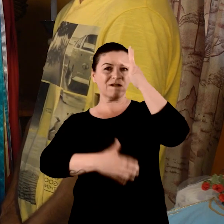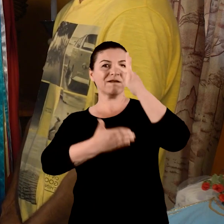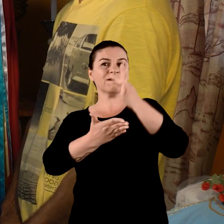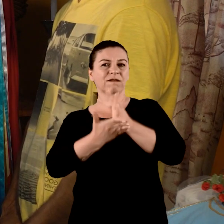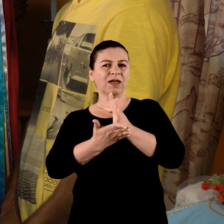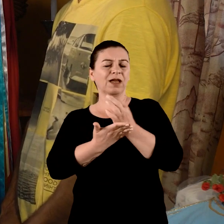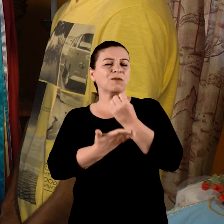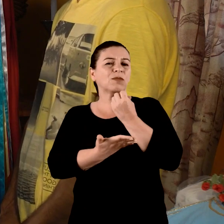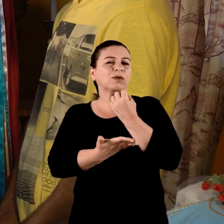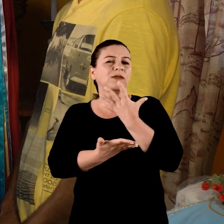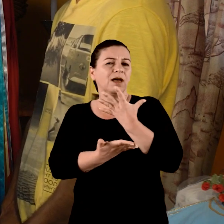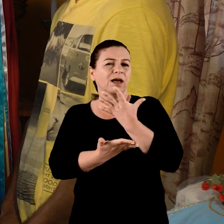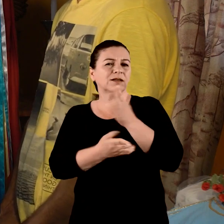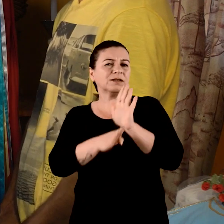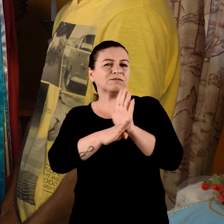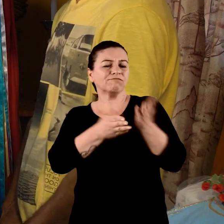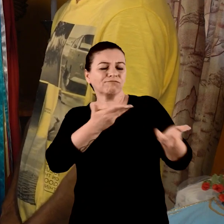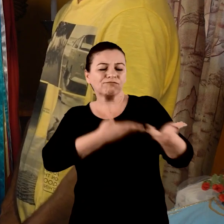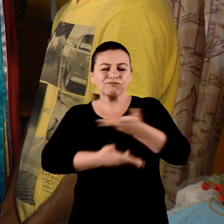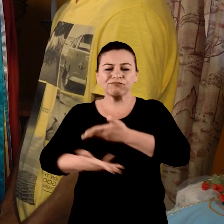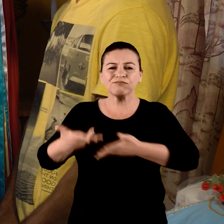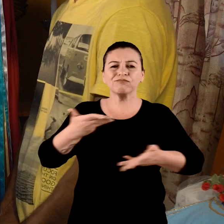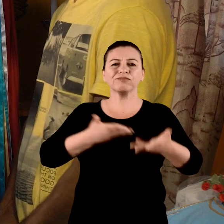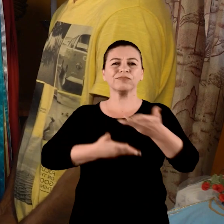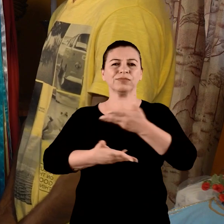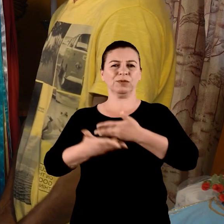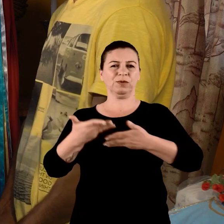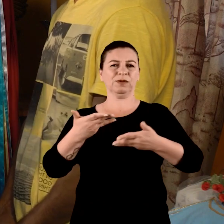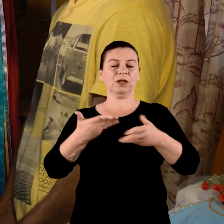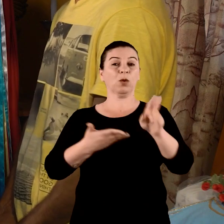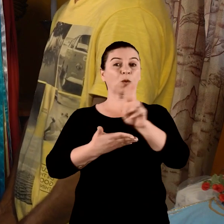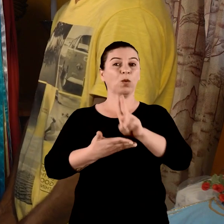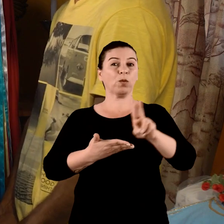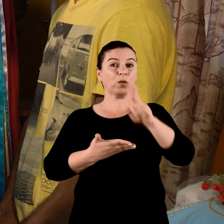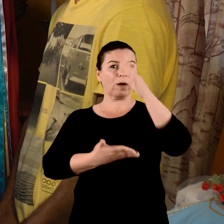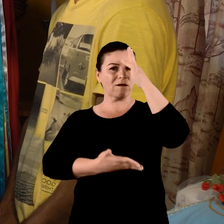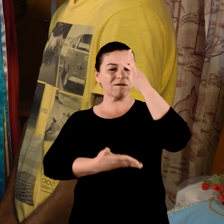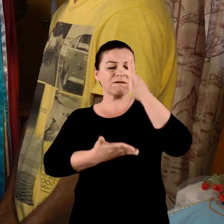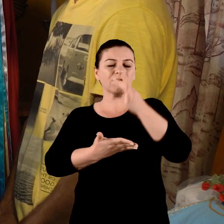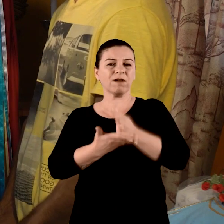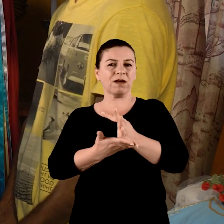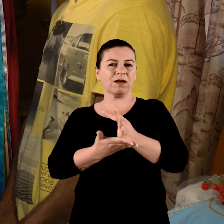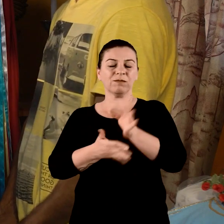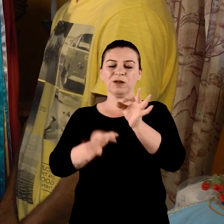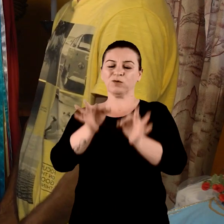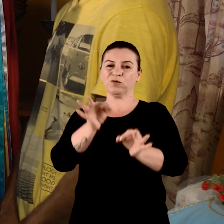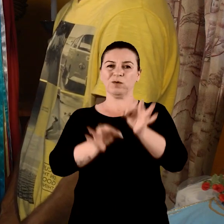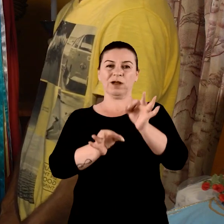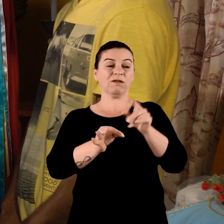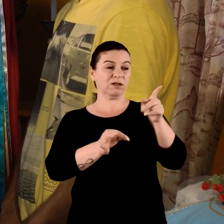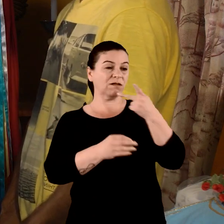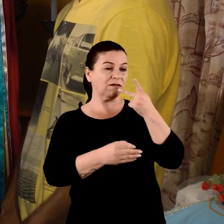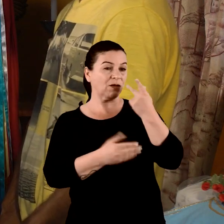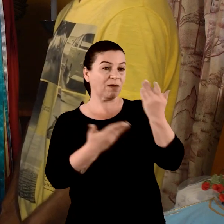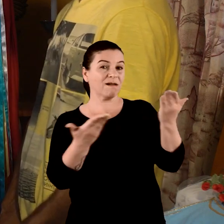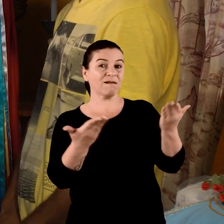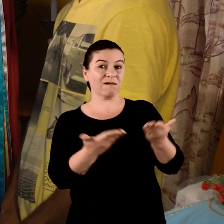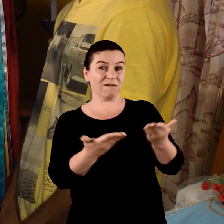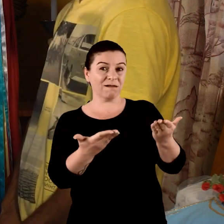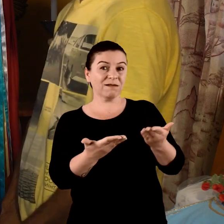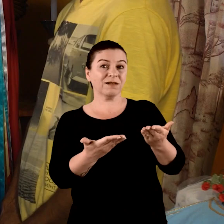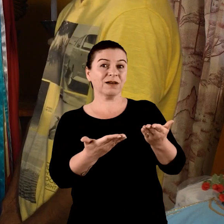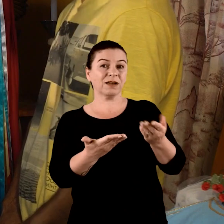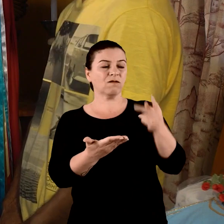de bondade, de cooperação, não é verdade? Concordo. Uso a minha fé para não julgar, como você acabou de